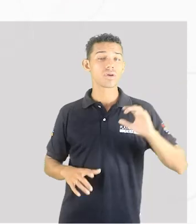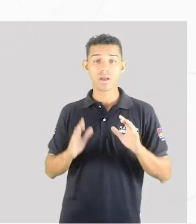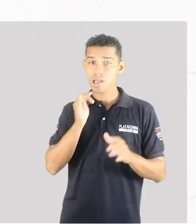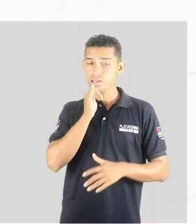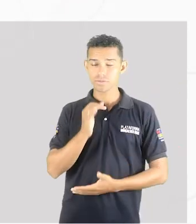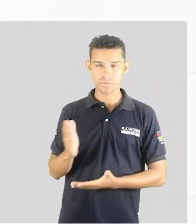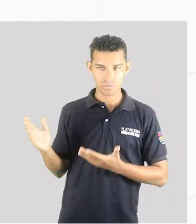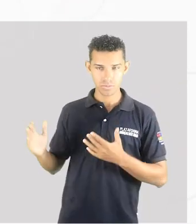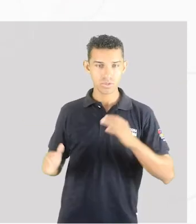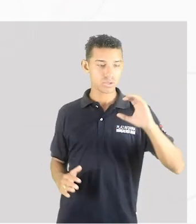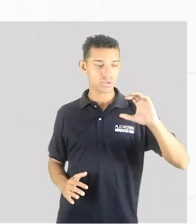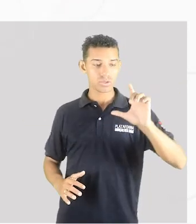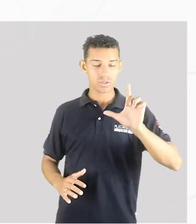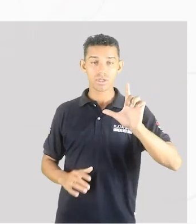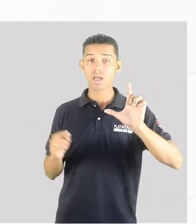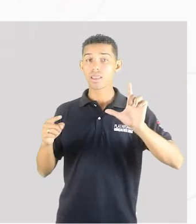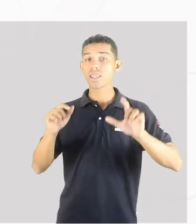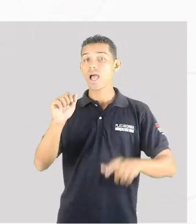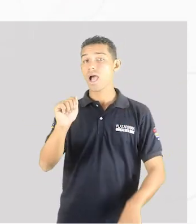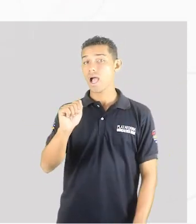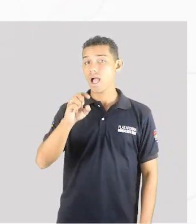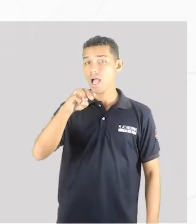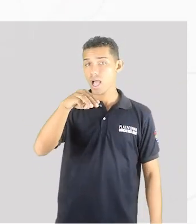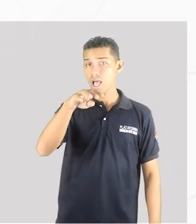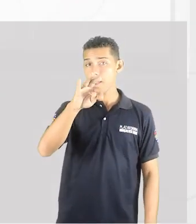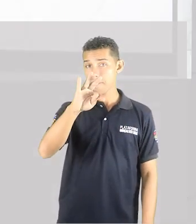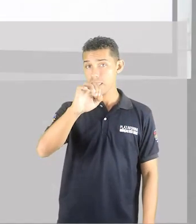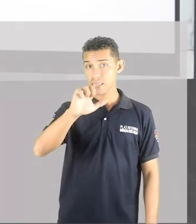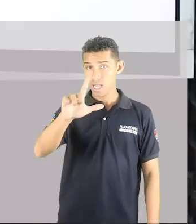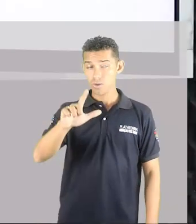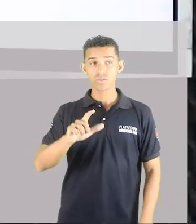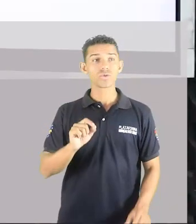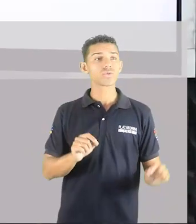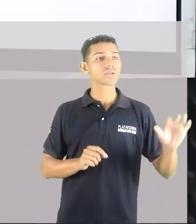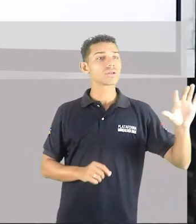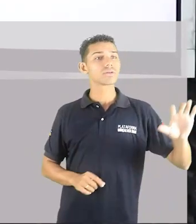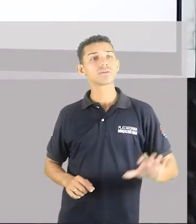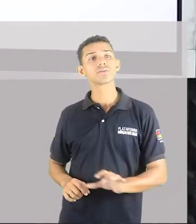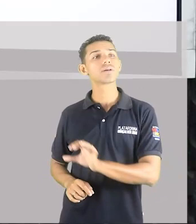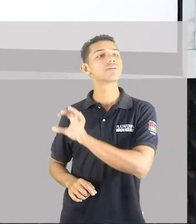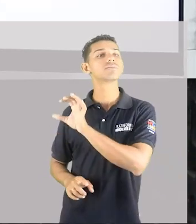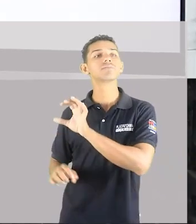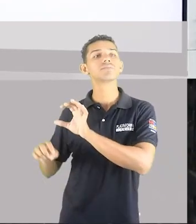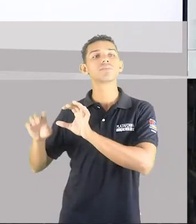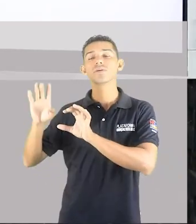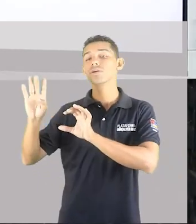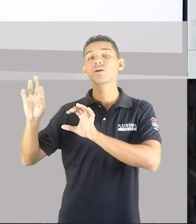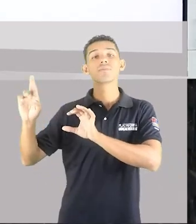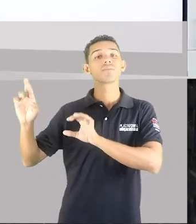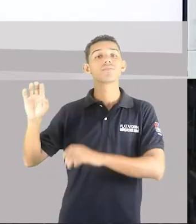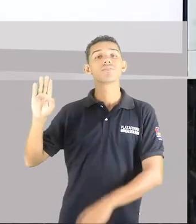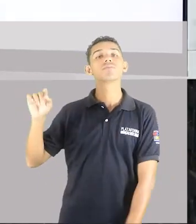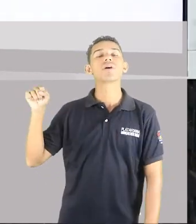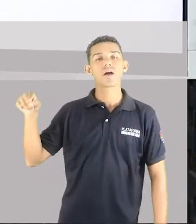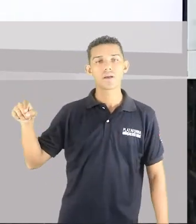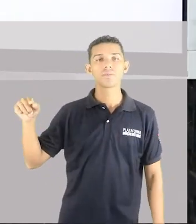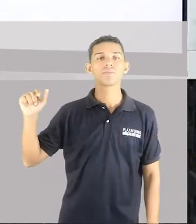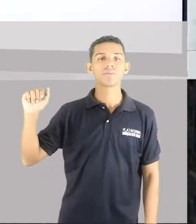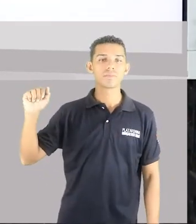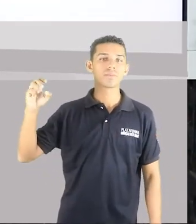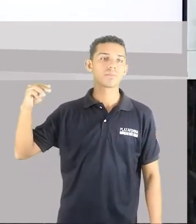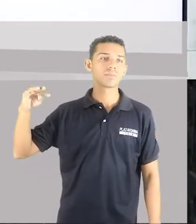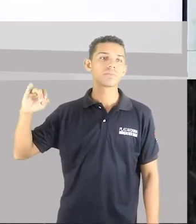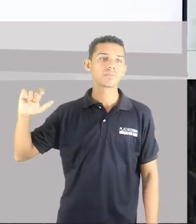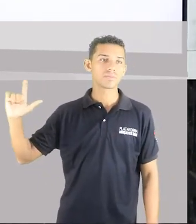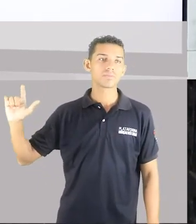cloro. Uma substância simples. O que o cloro está deslocando? O cloro está deslocando o bromo.